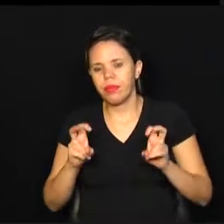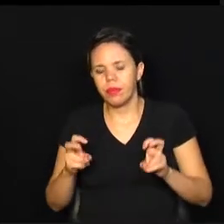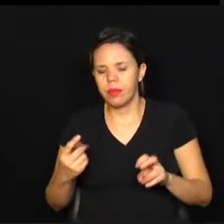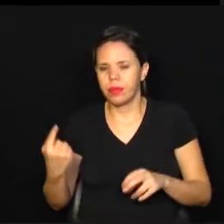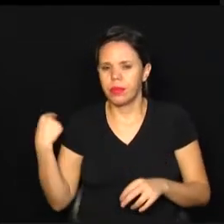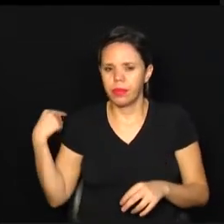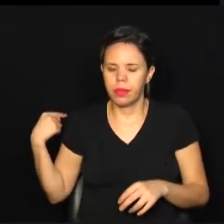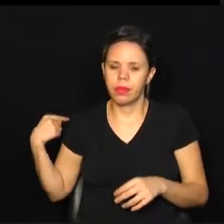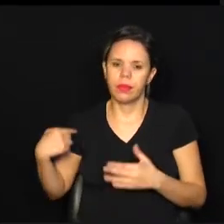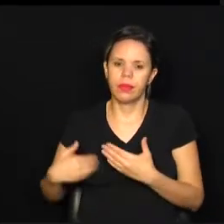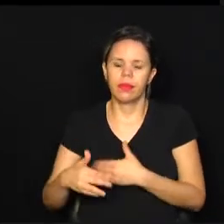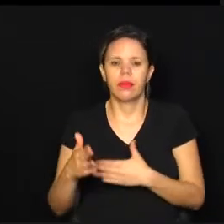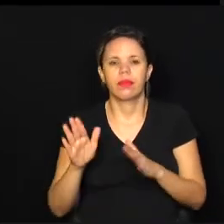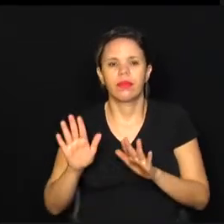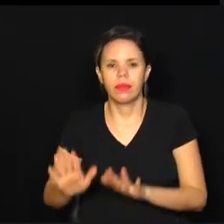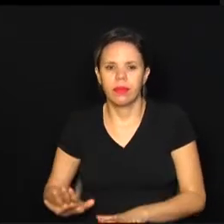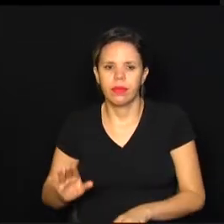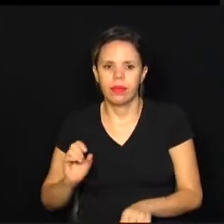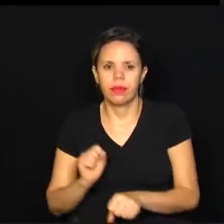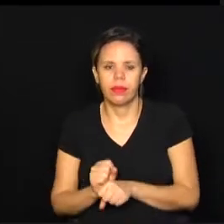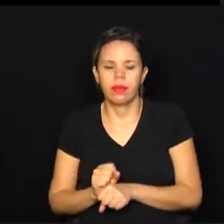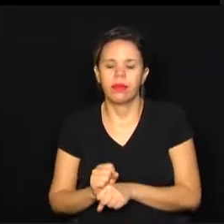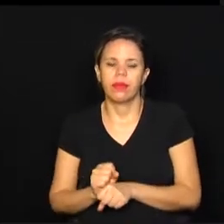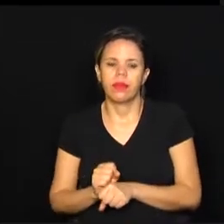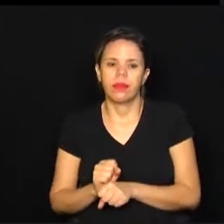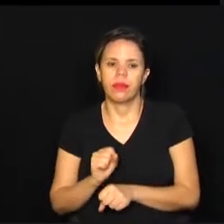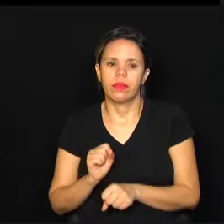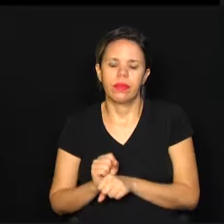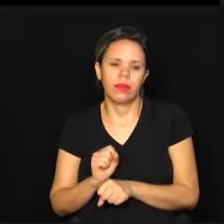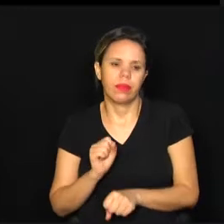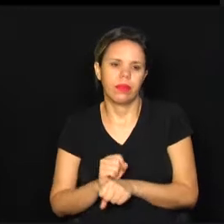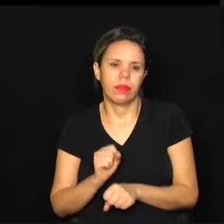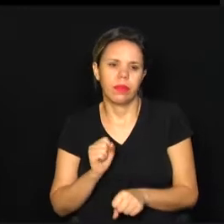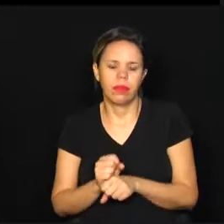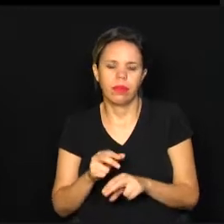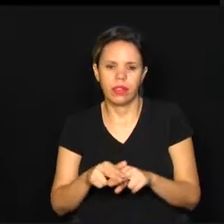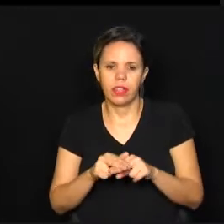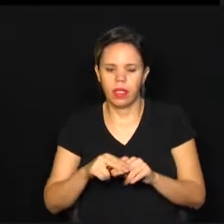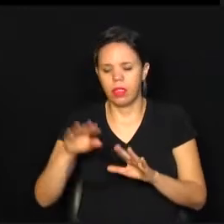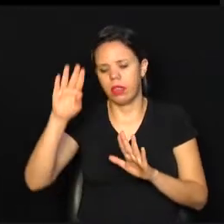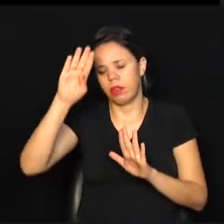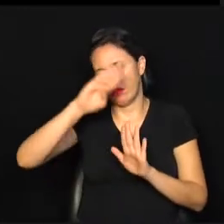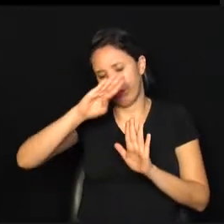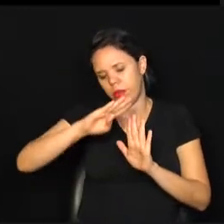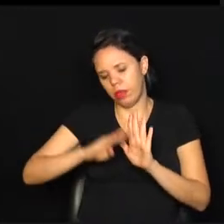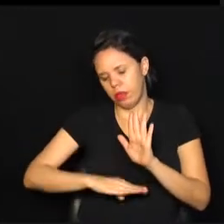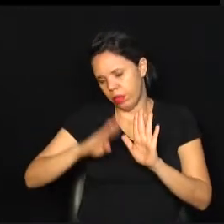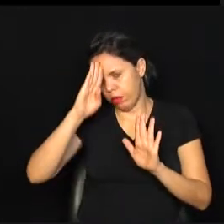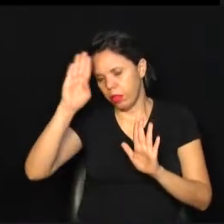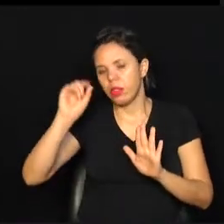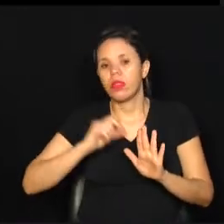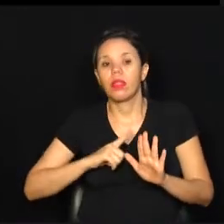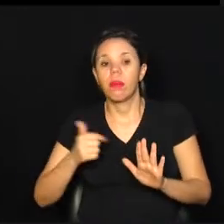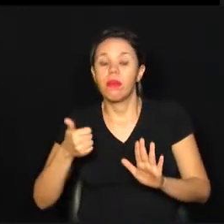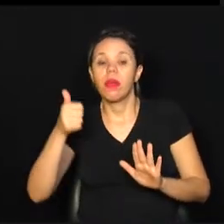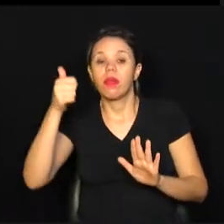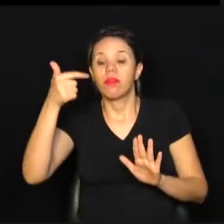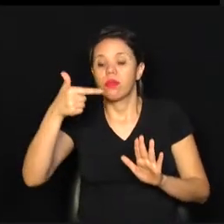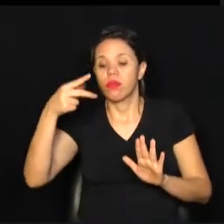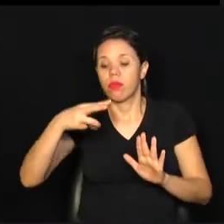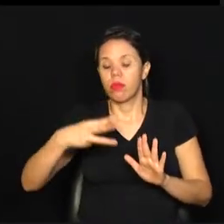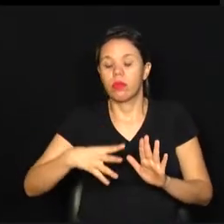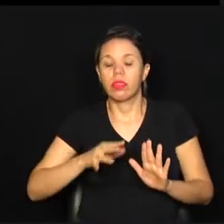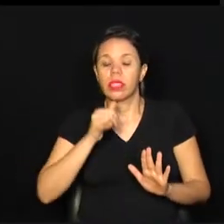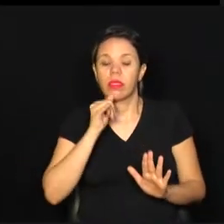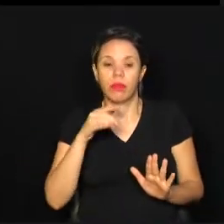frente, acabou ficando um pouco mais para baixo em relação às prioridades que a gente tem ouvido, né? E lembrando